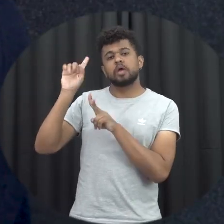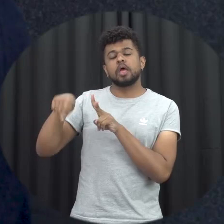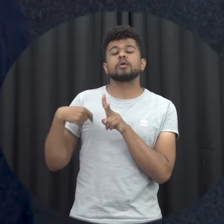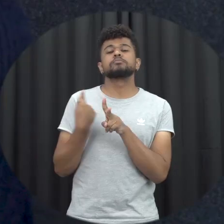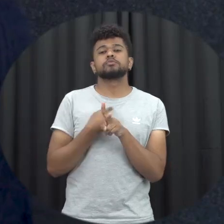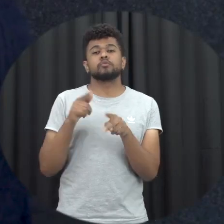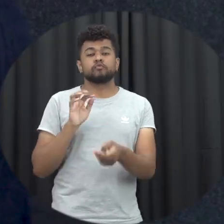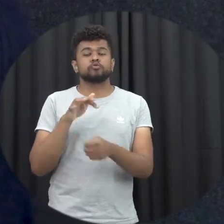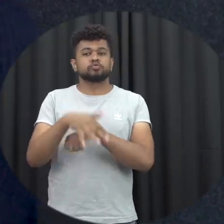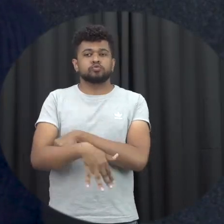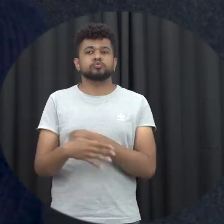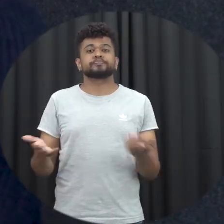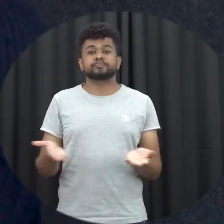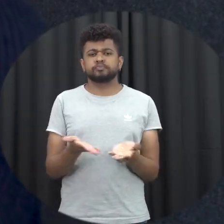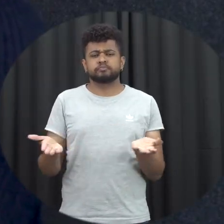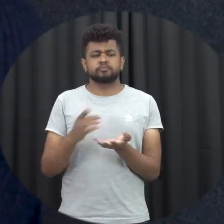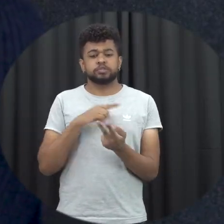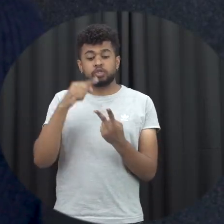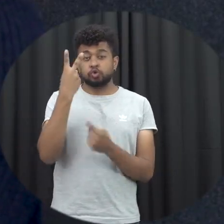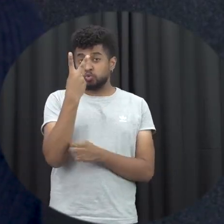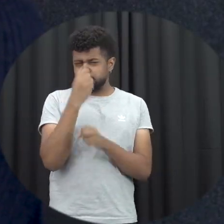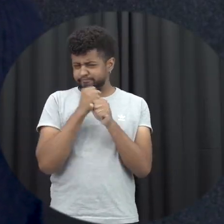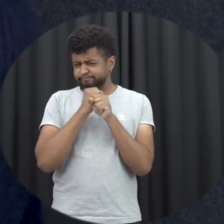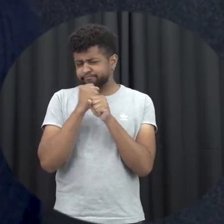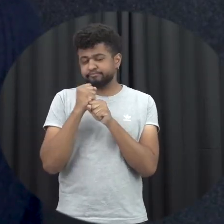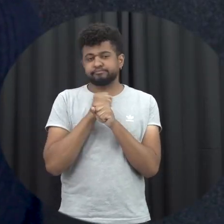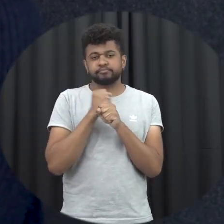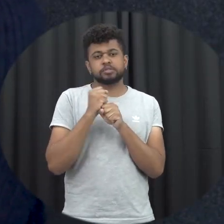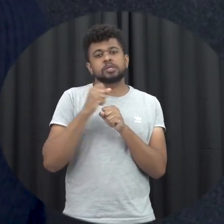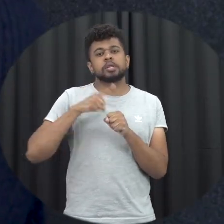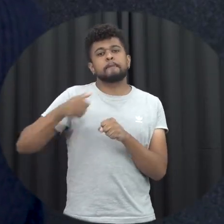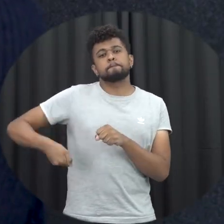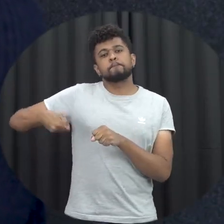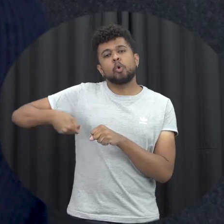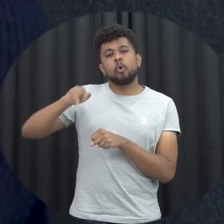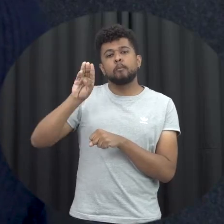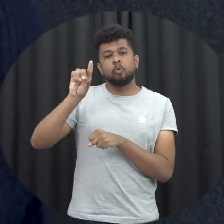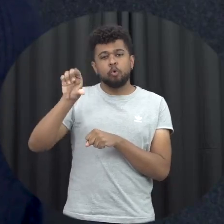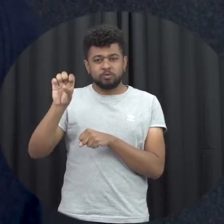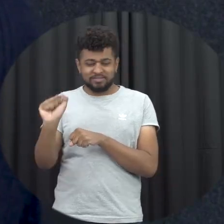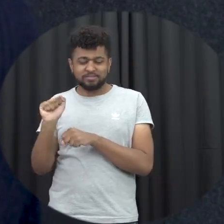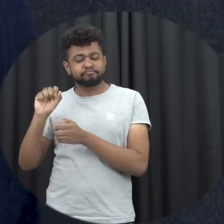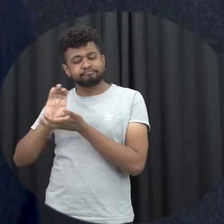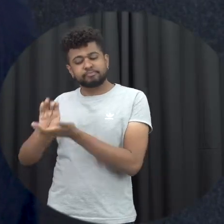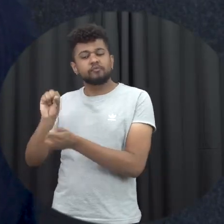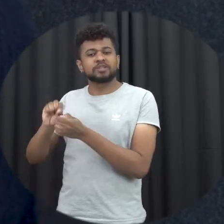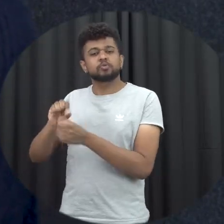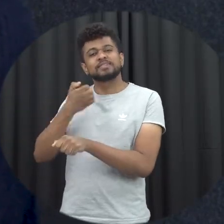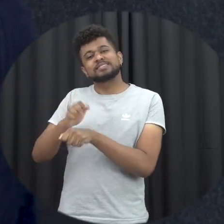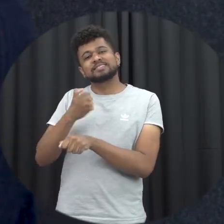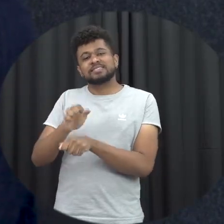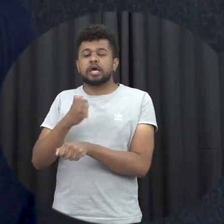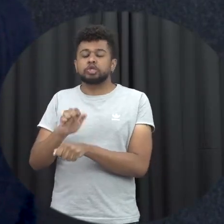viu foi aqui em Foz do Iguaçu. Agora, ficaram por 2 anos com a bolsa e fazendo o